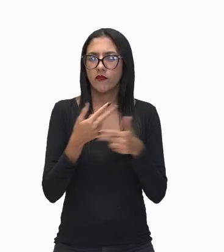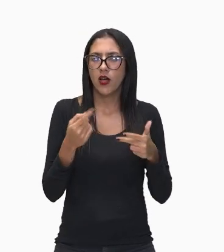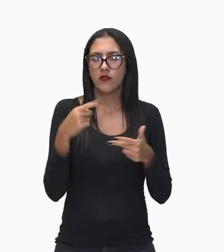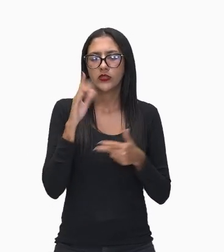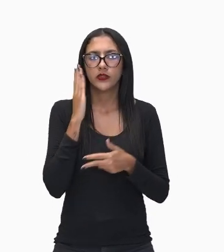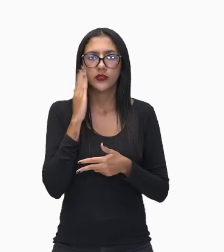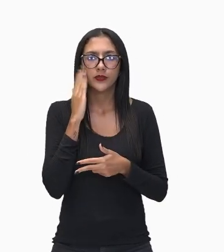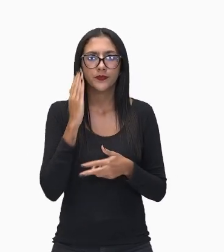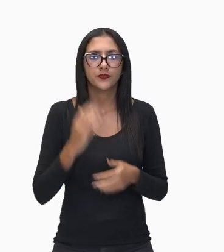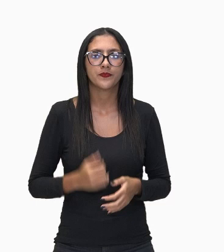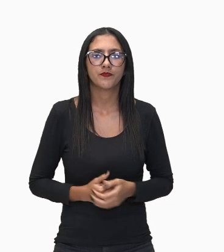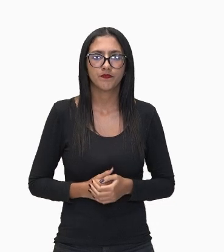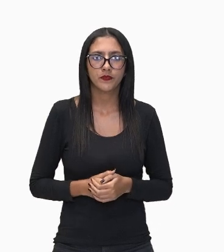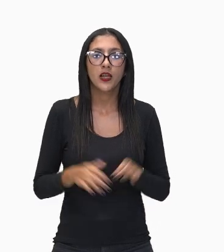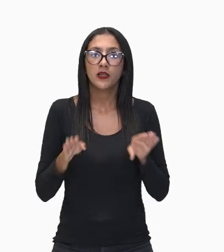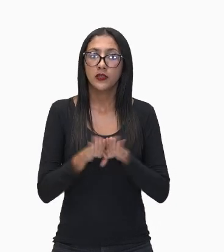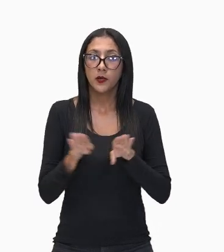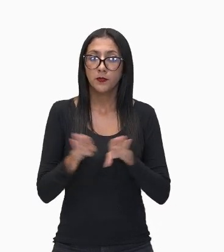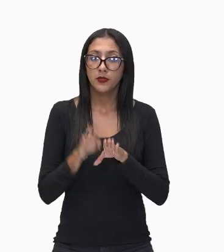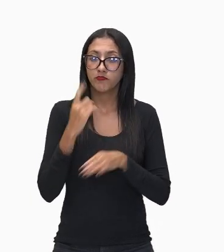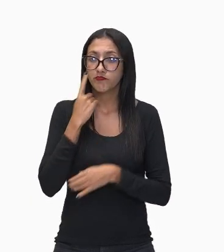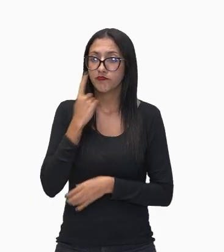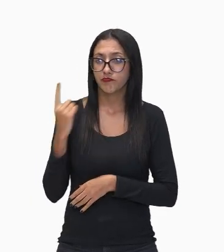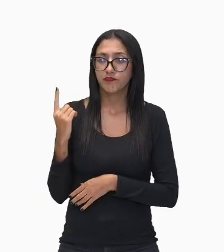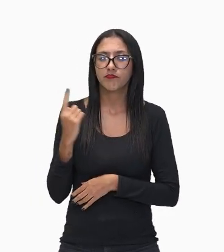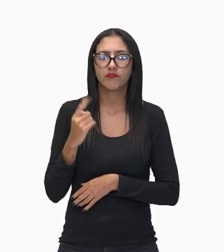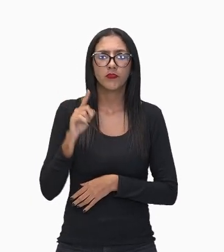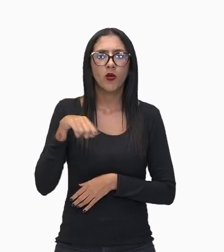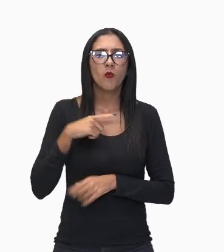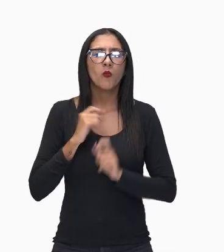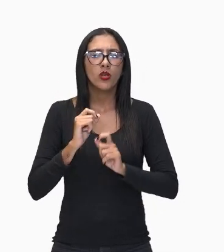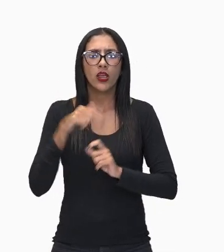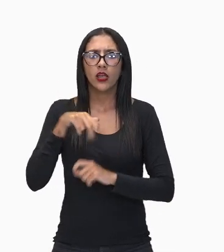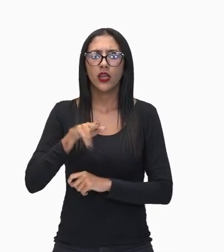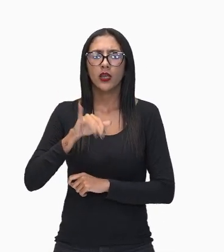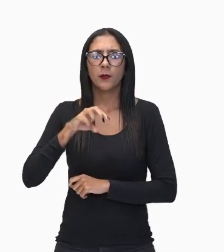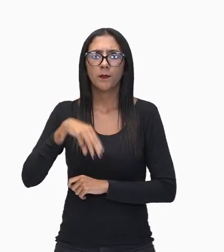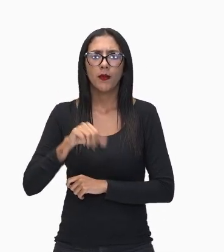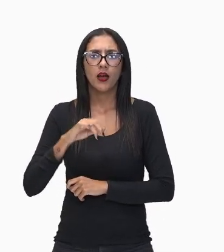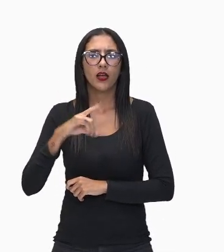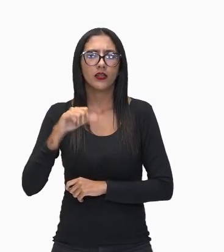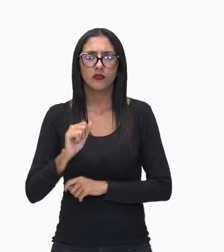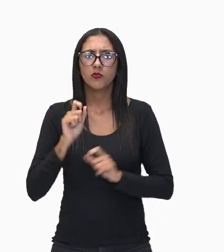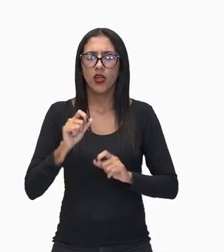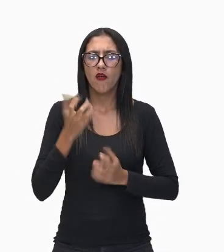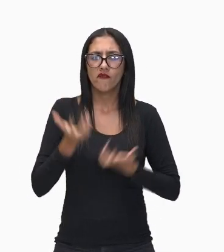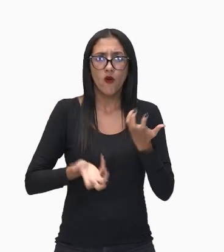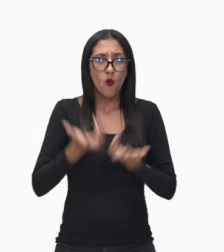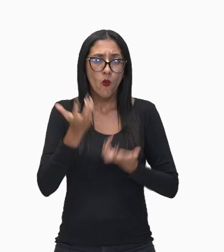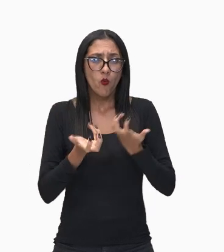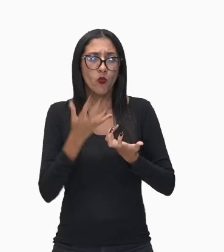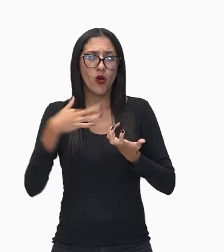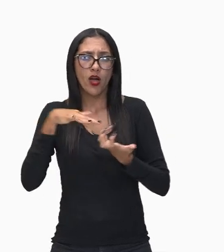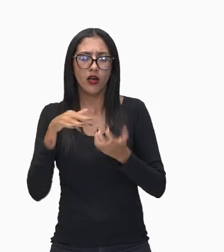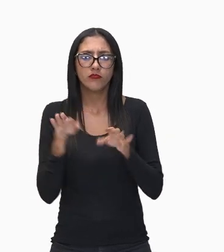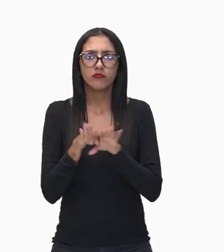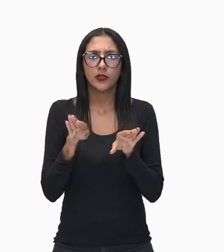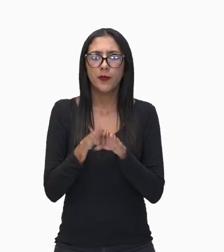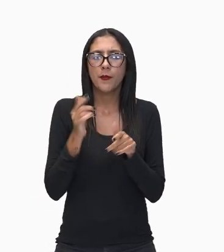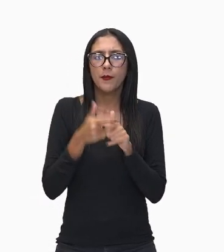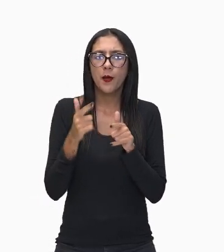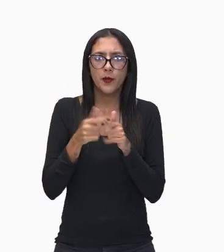nós temos também as queimadas, né, que podem reduzir a biodiversidade e empobrecer o solo, né, que é um